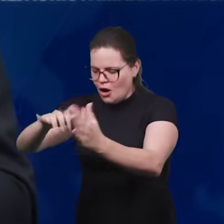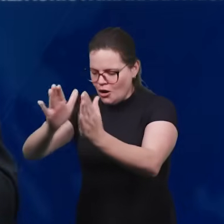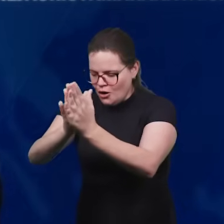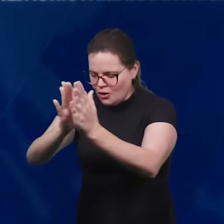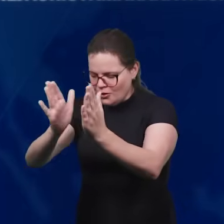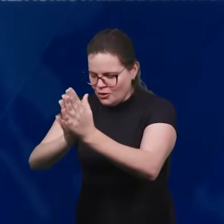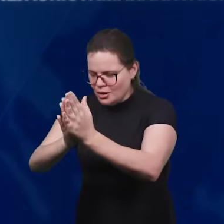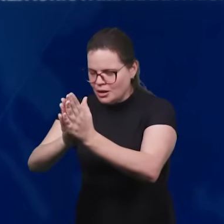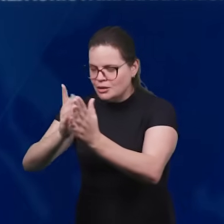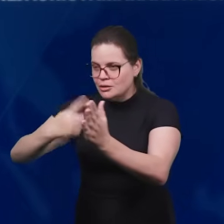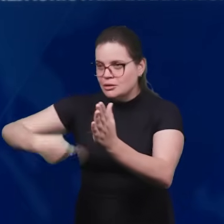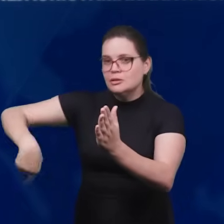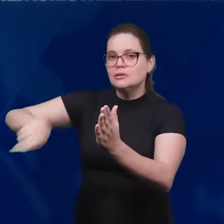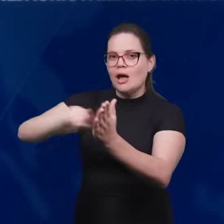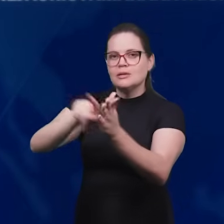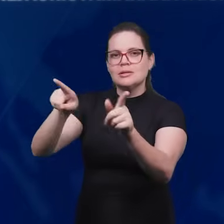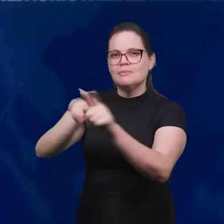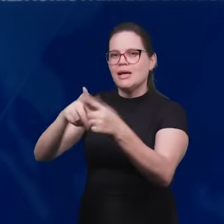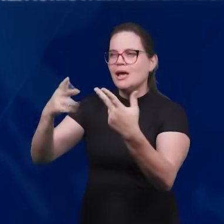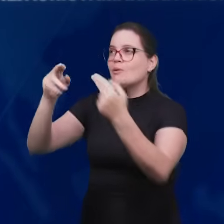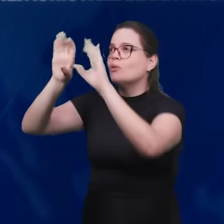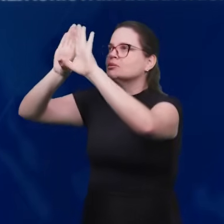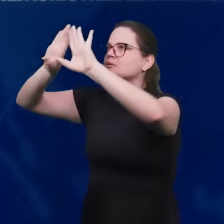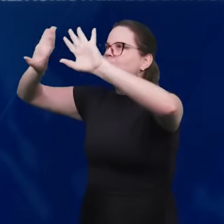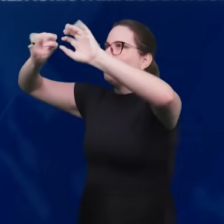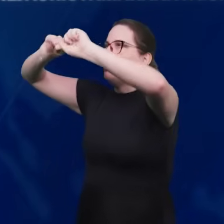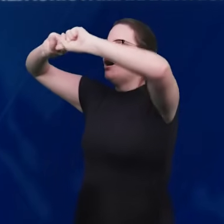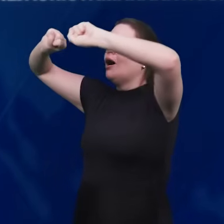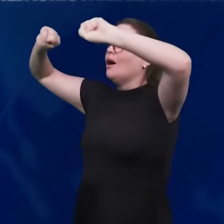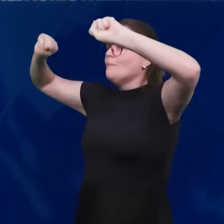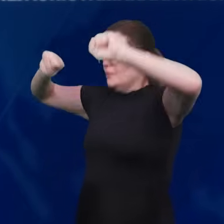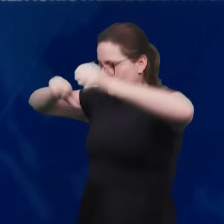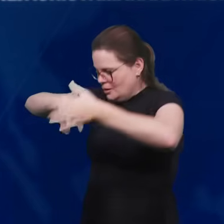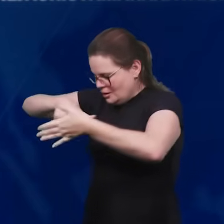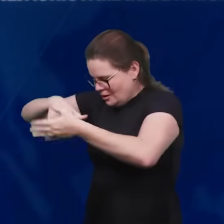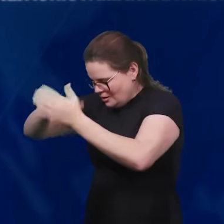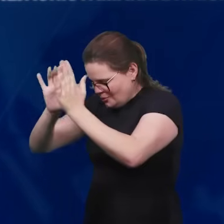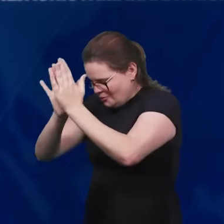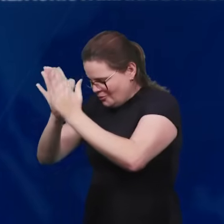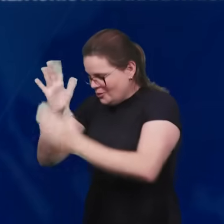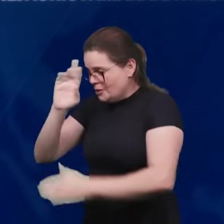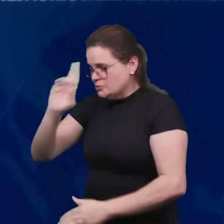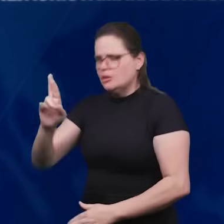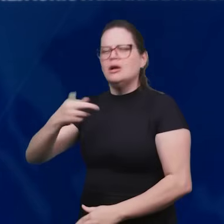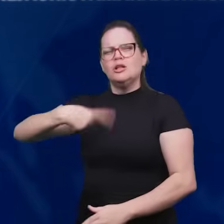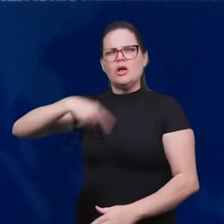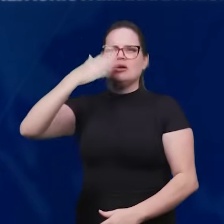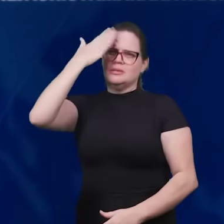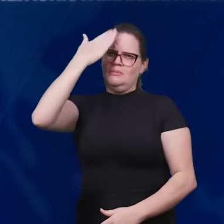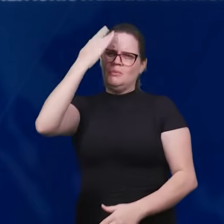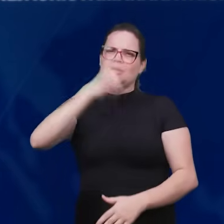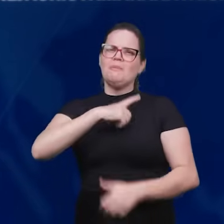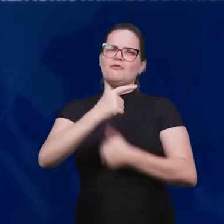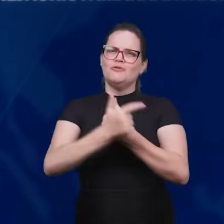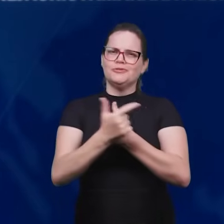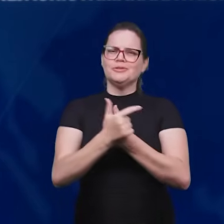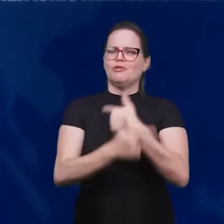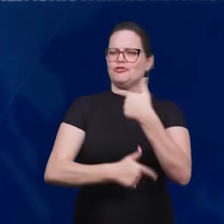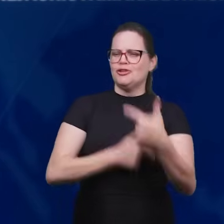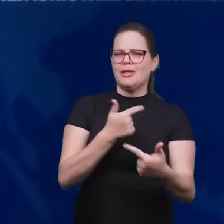afazeres, das obrigações e deveres, cumprindo o nosso papel como pai, marido, filho,